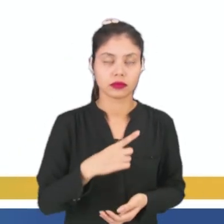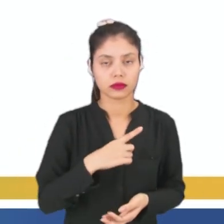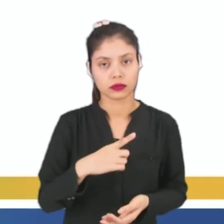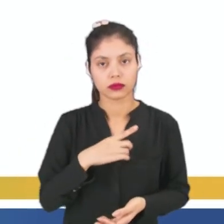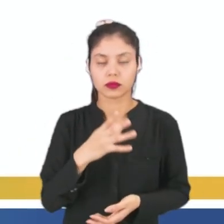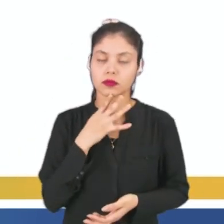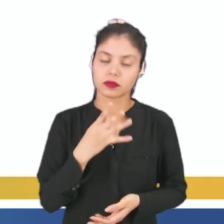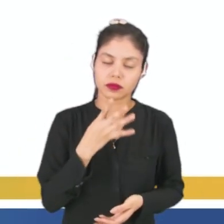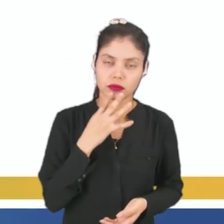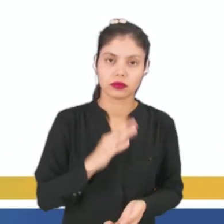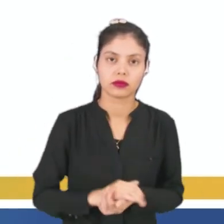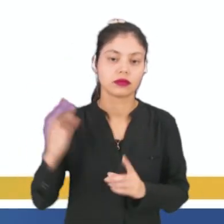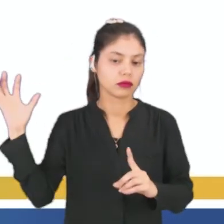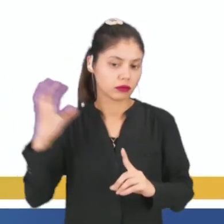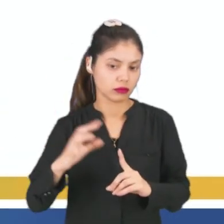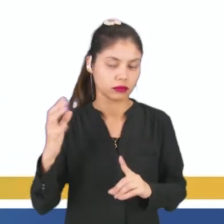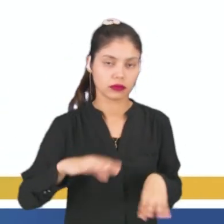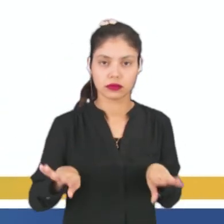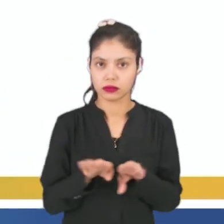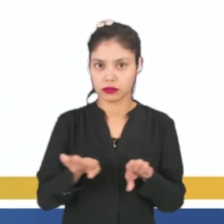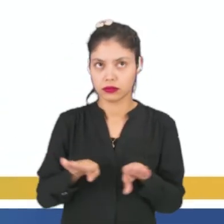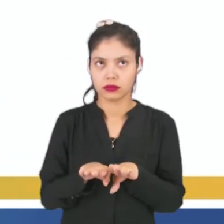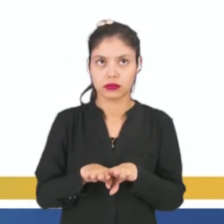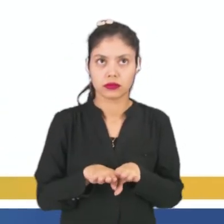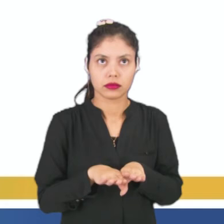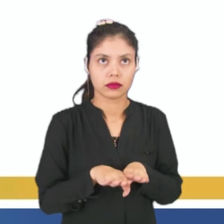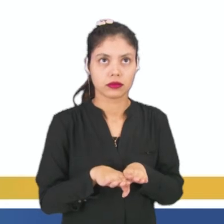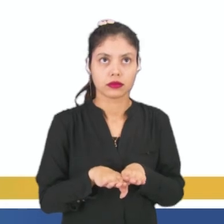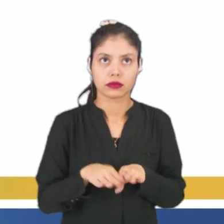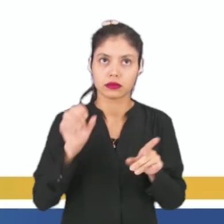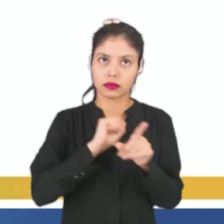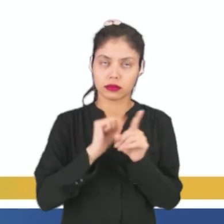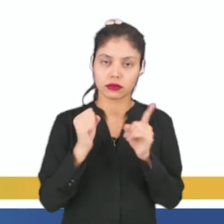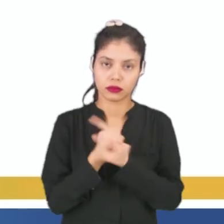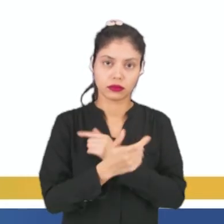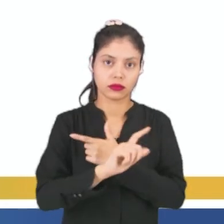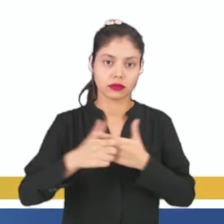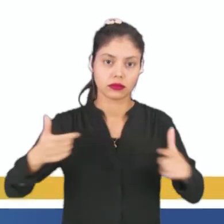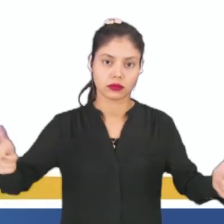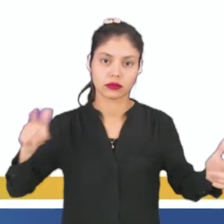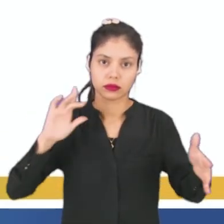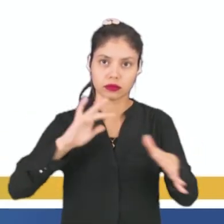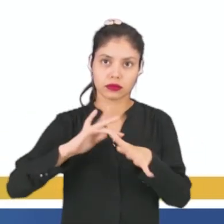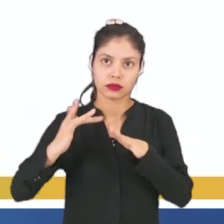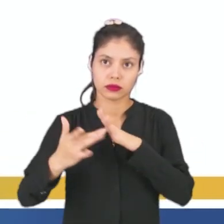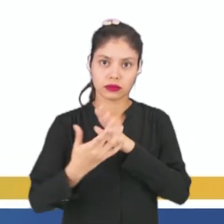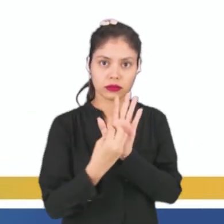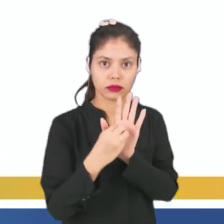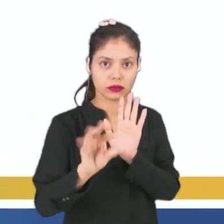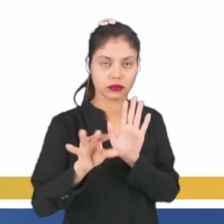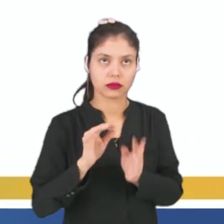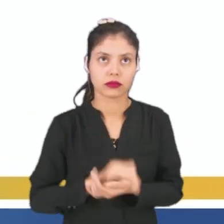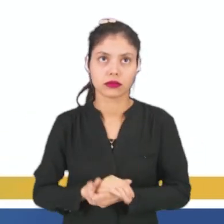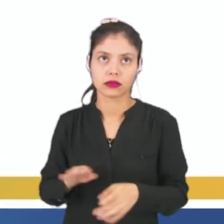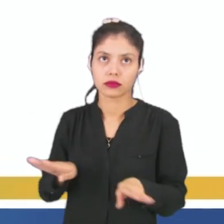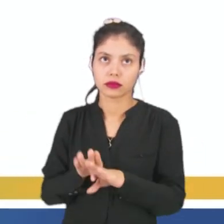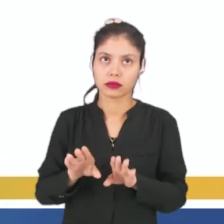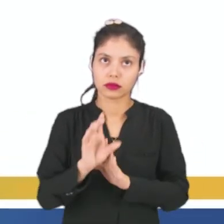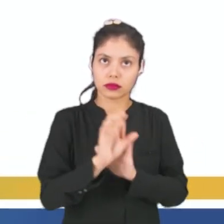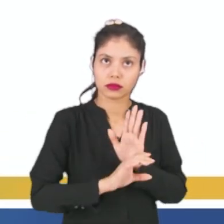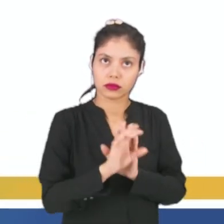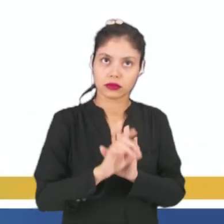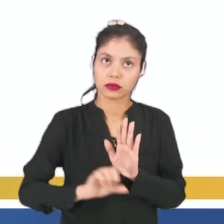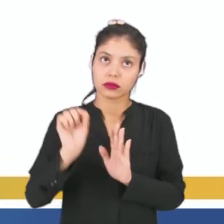dos conhecimentos, influência dos determinantes sociais e também amplo acesso às mídias, a gente pode ter um conceito melhor do que